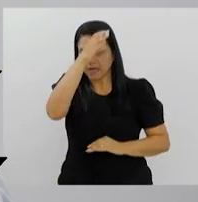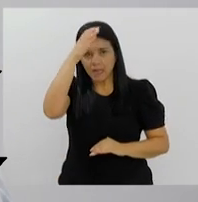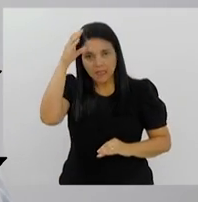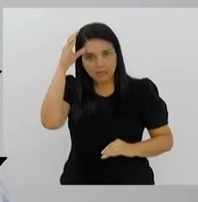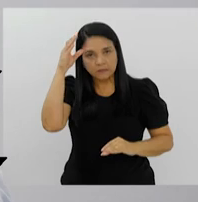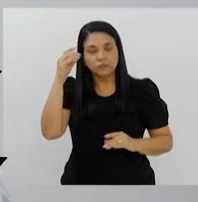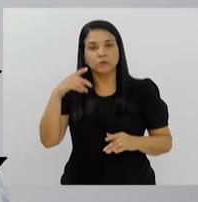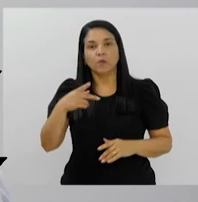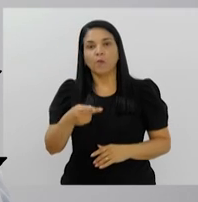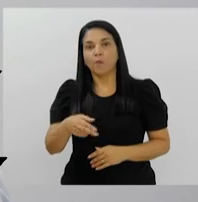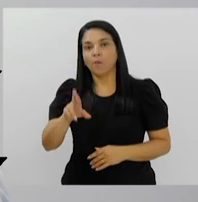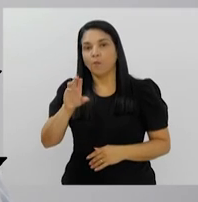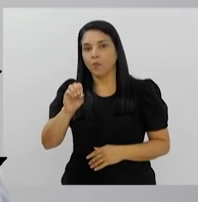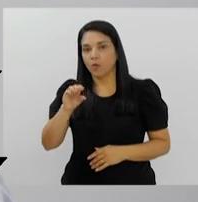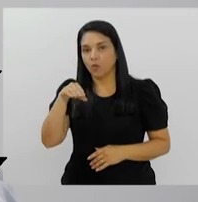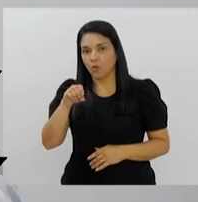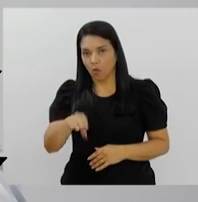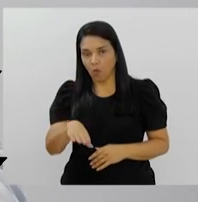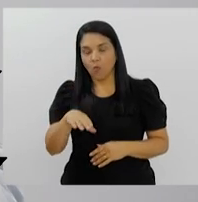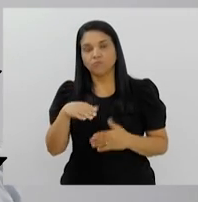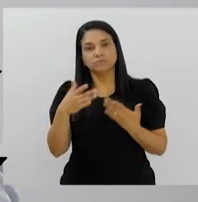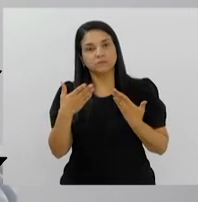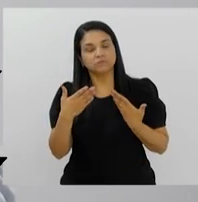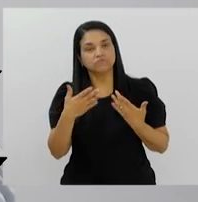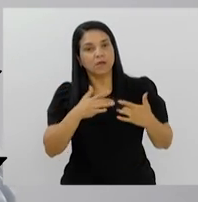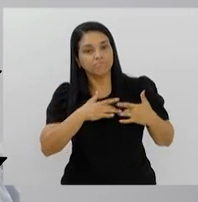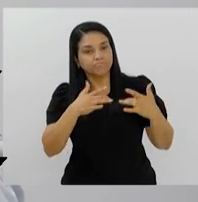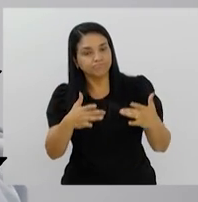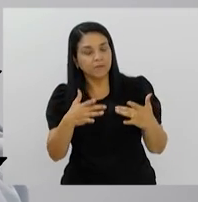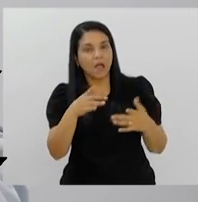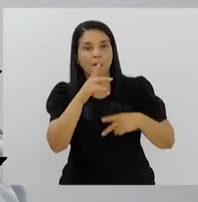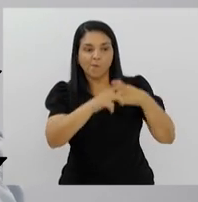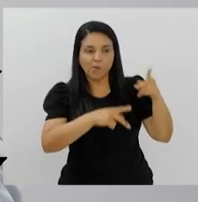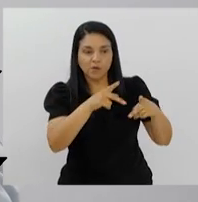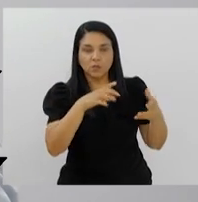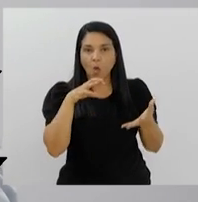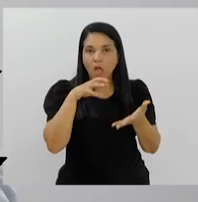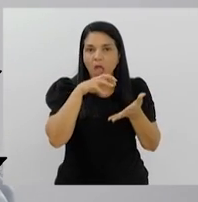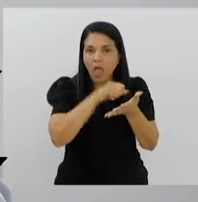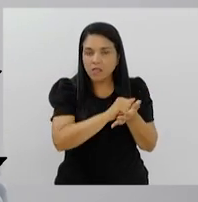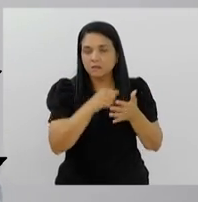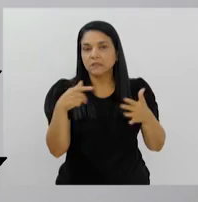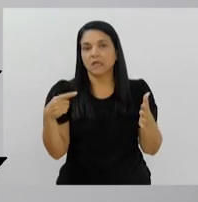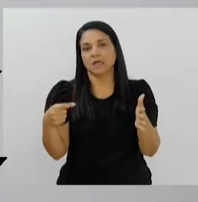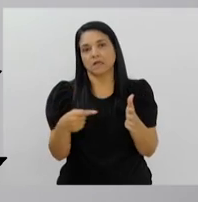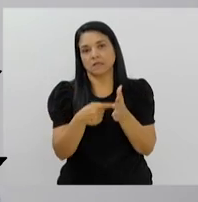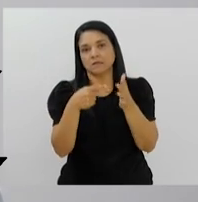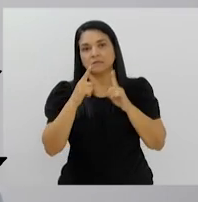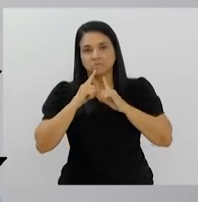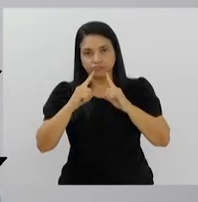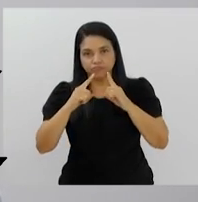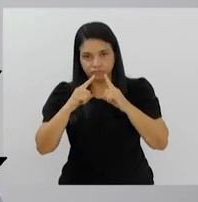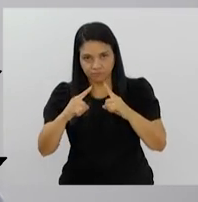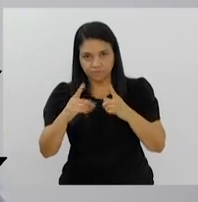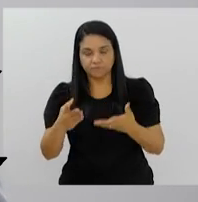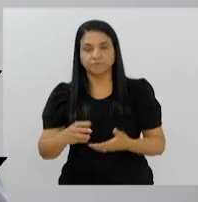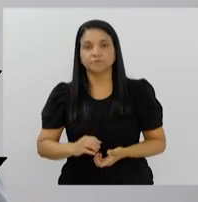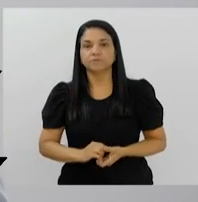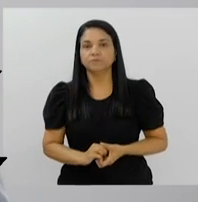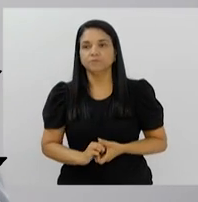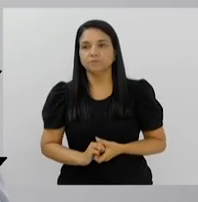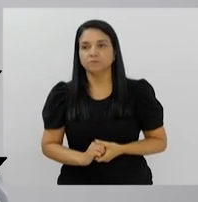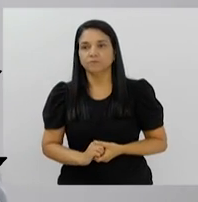PROCON ele tá à disposição da população para receber registrar suas reclamações e denúncias